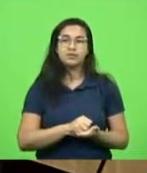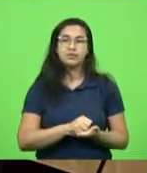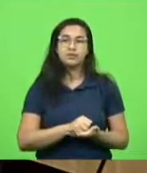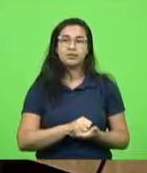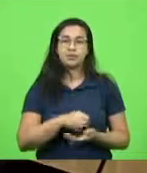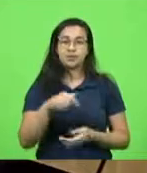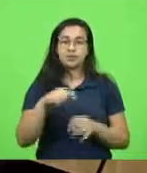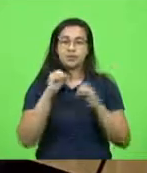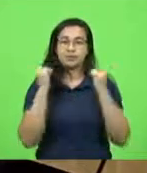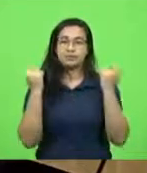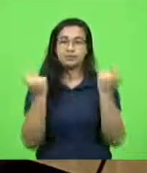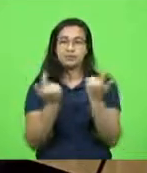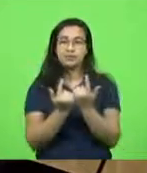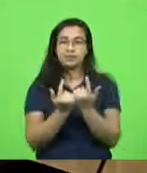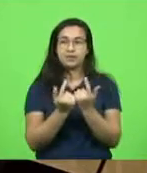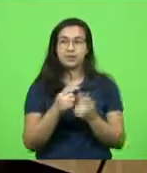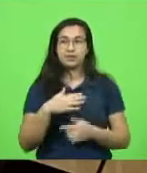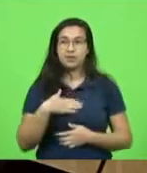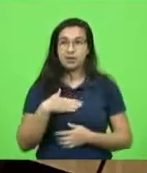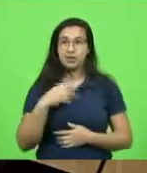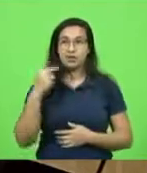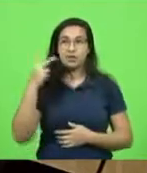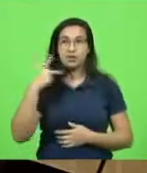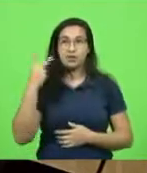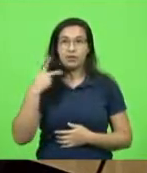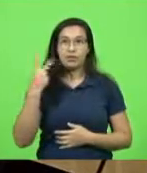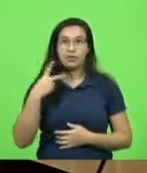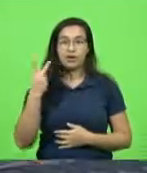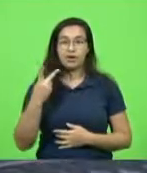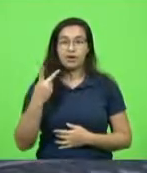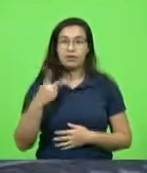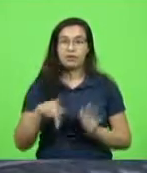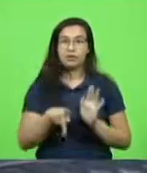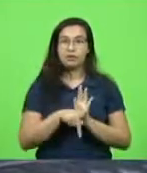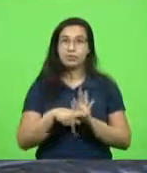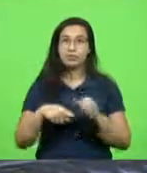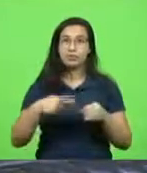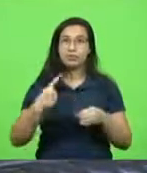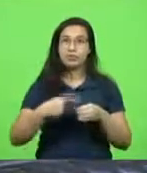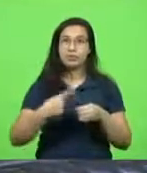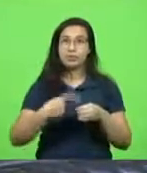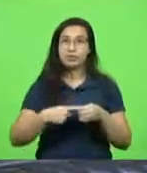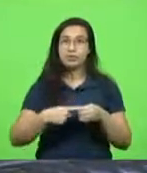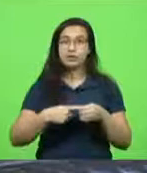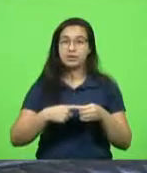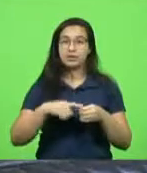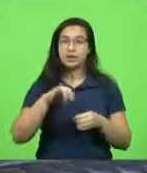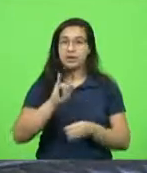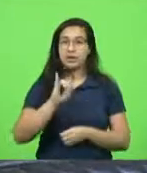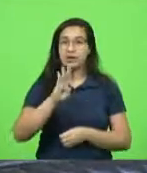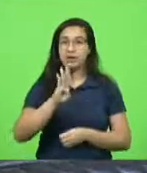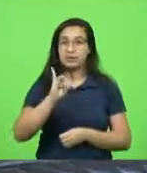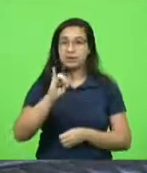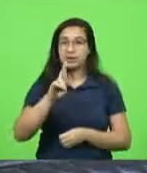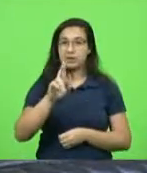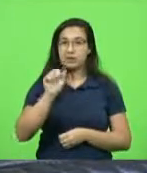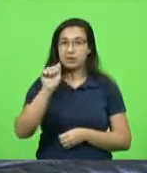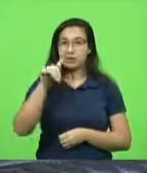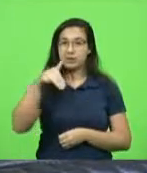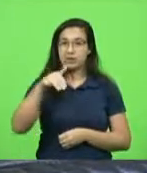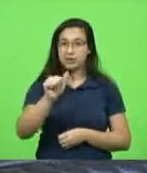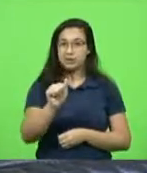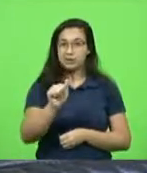aqui nessa casa hoje os meus vereadores lá da cidade da cidade onde eu moro da minha querida e virar Ibirama a nossa vereadora